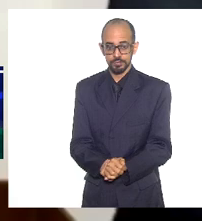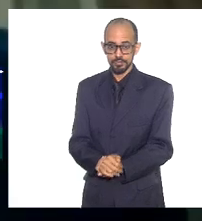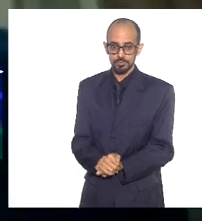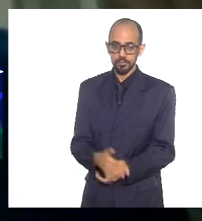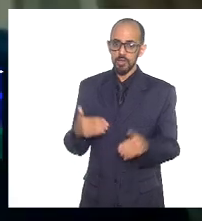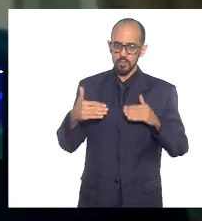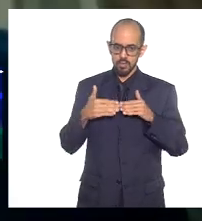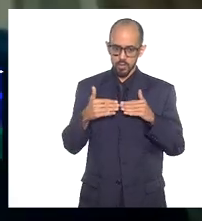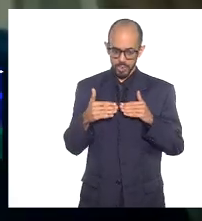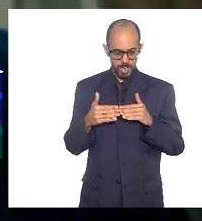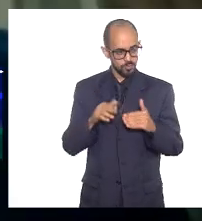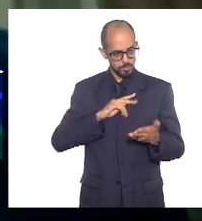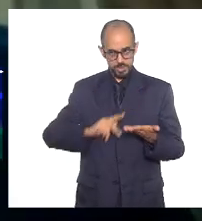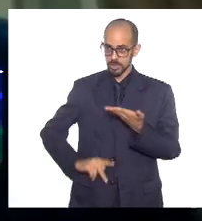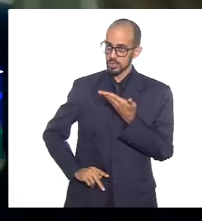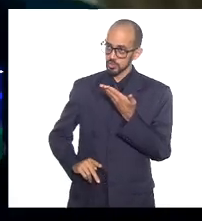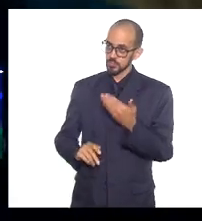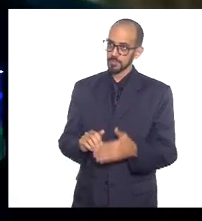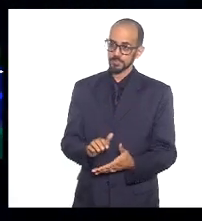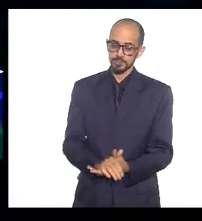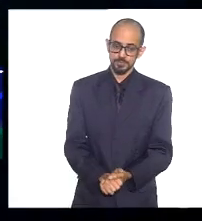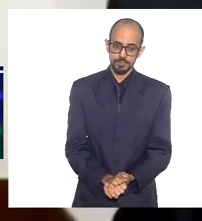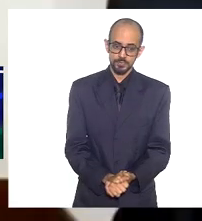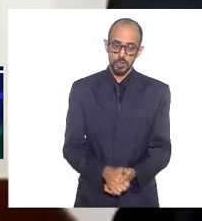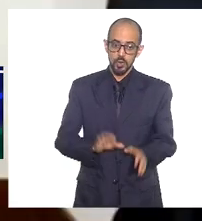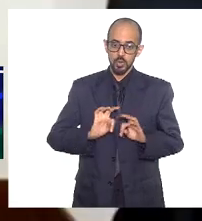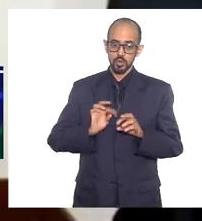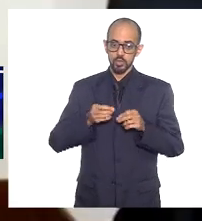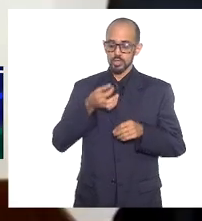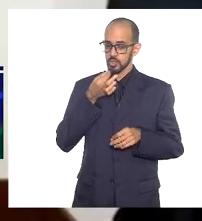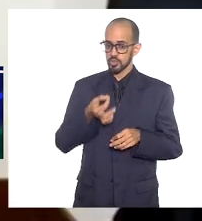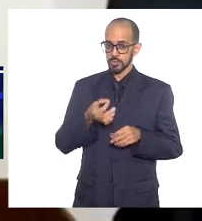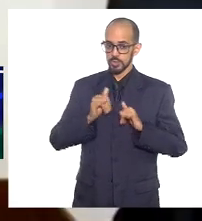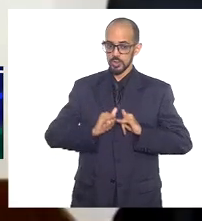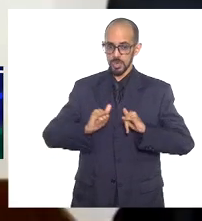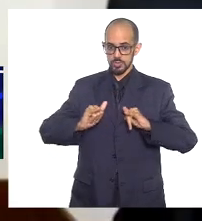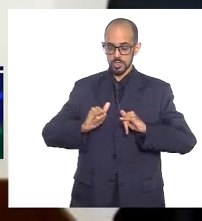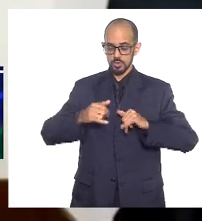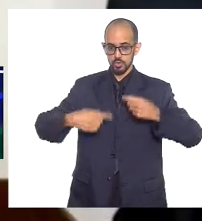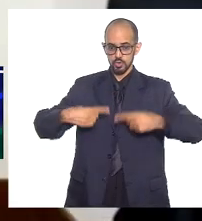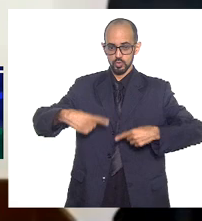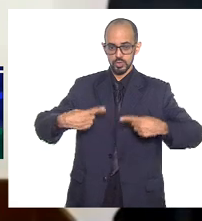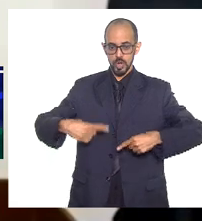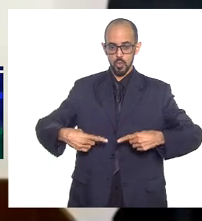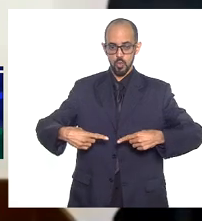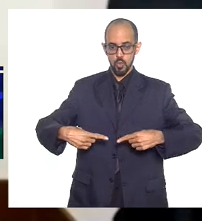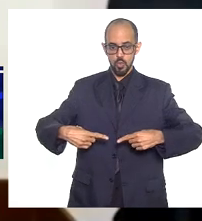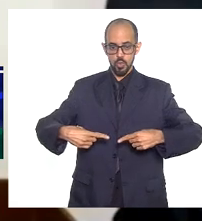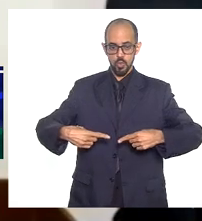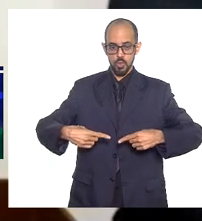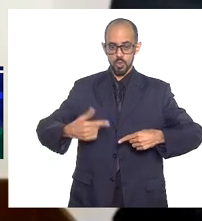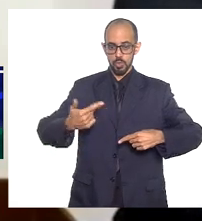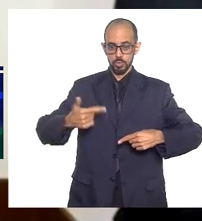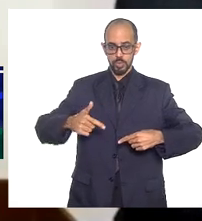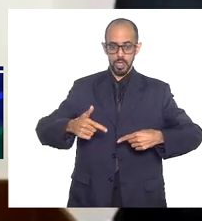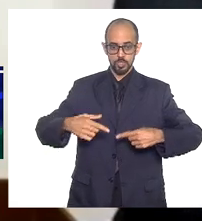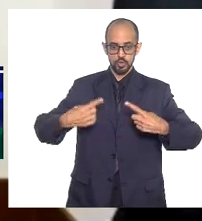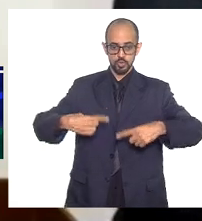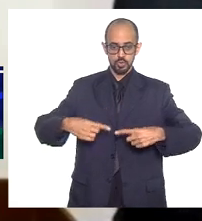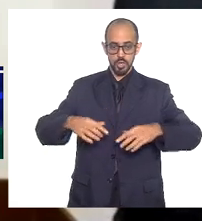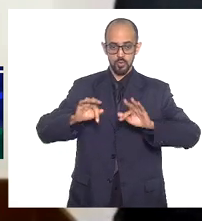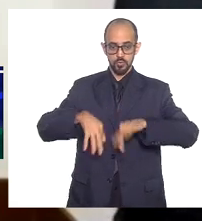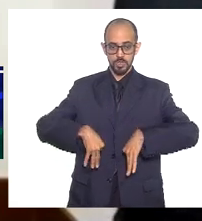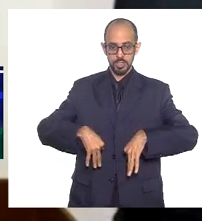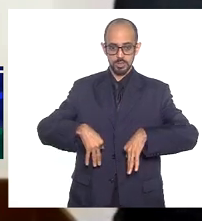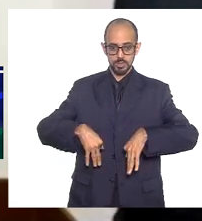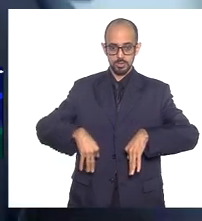Favorável, presidente. Com os pareceres emitidos em discussão. Não havendo o que queira discutir, encerrada